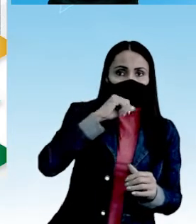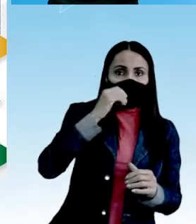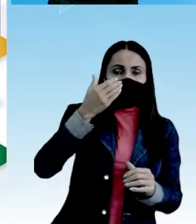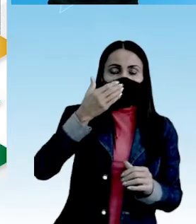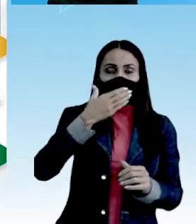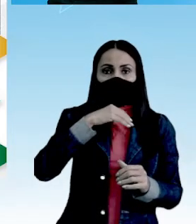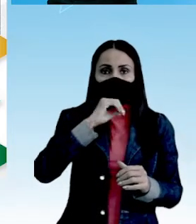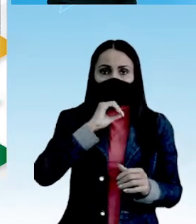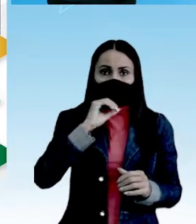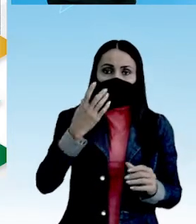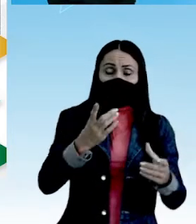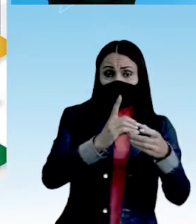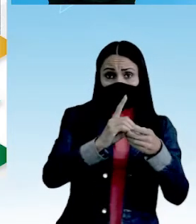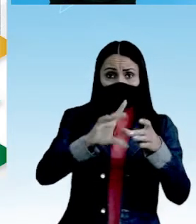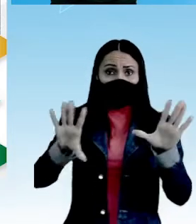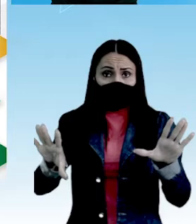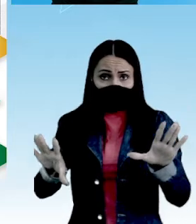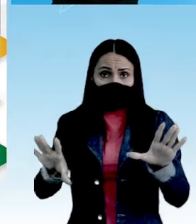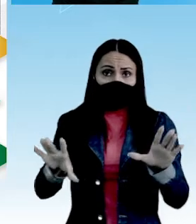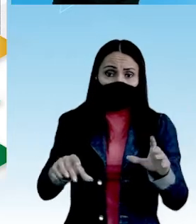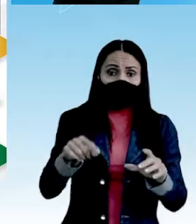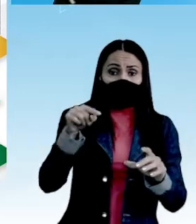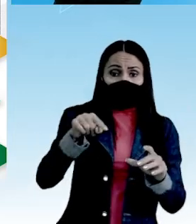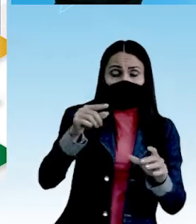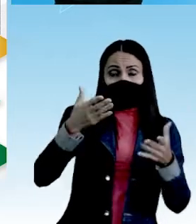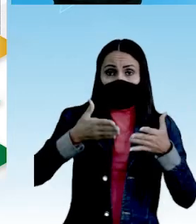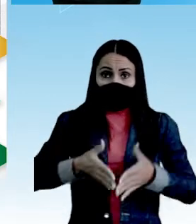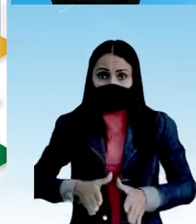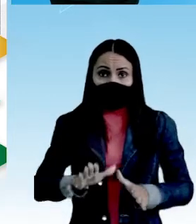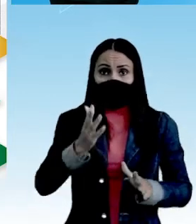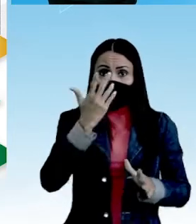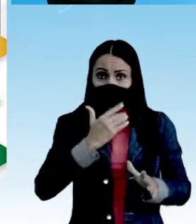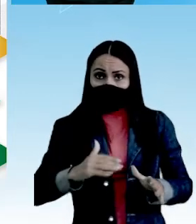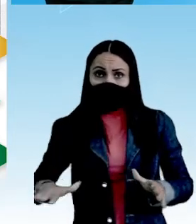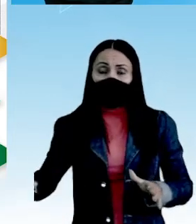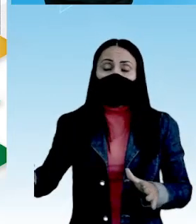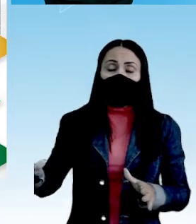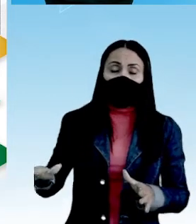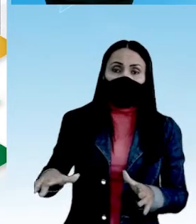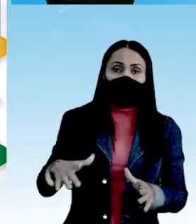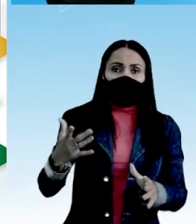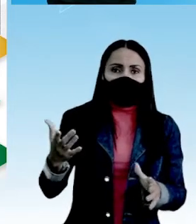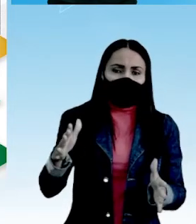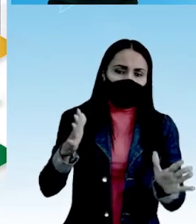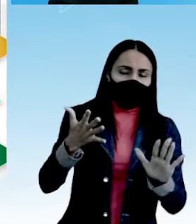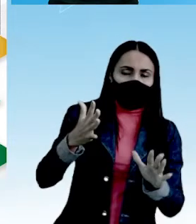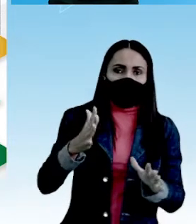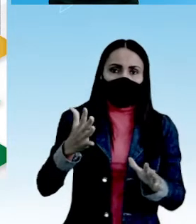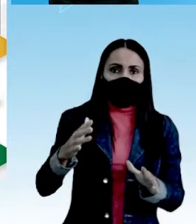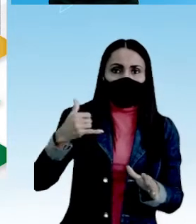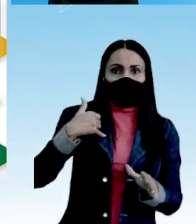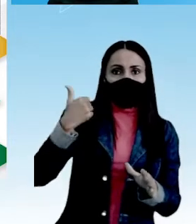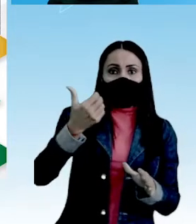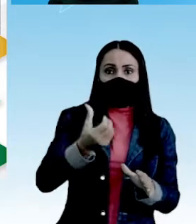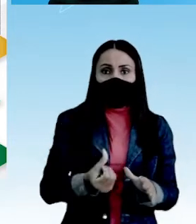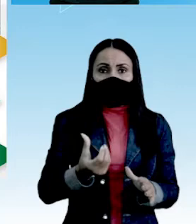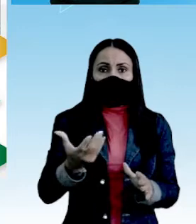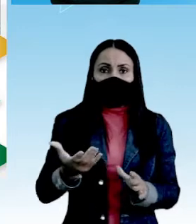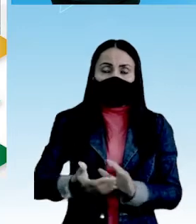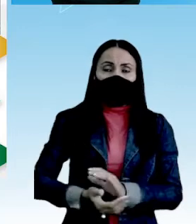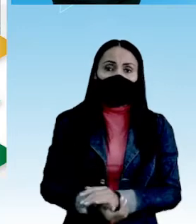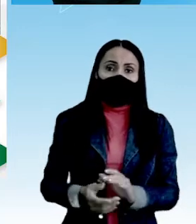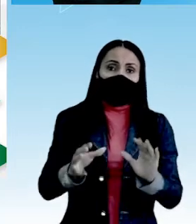era criança, acho que mais ou menos aos 6 anos de idade, né? Então, ela tinha isso, como a família se desfez,